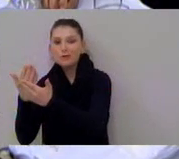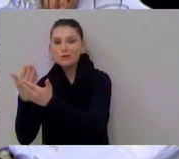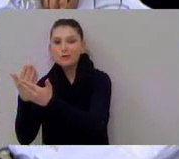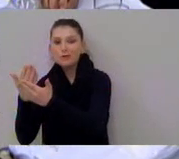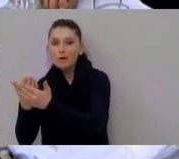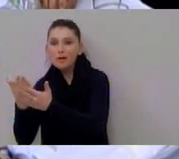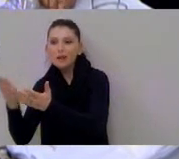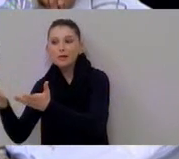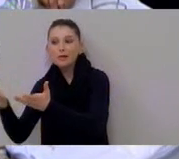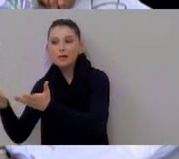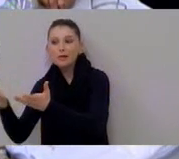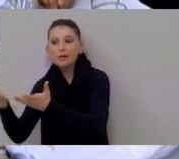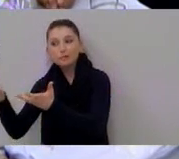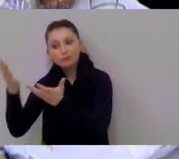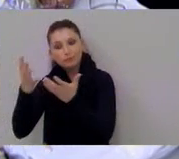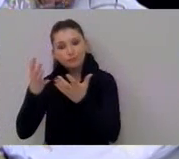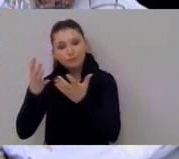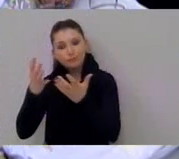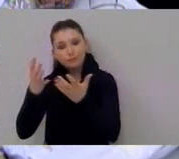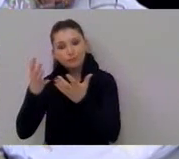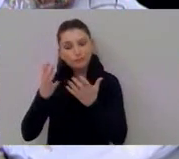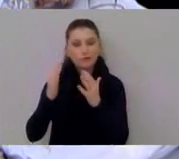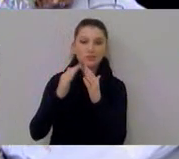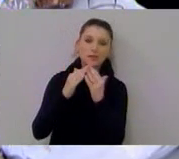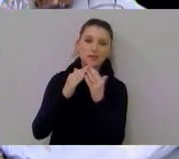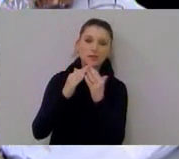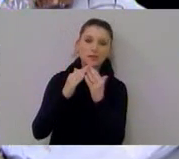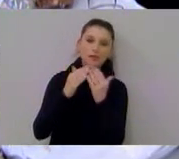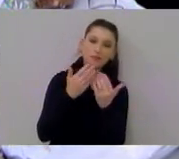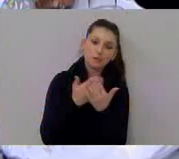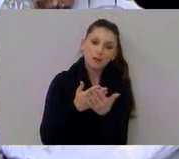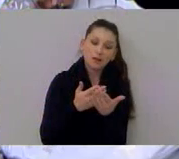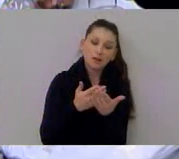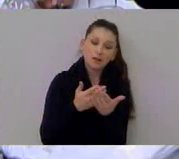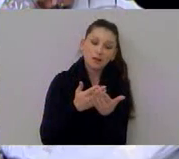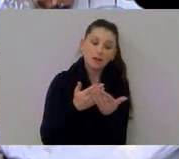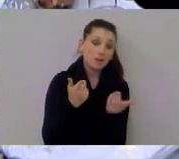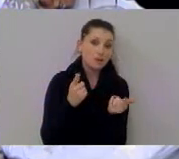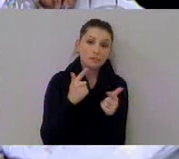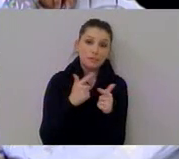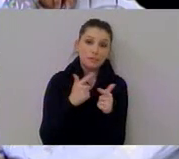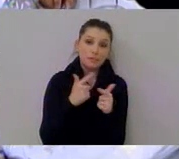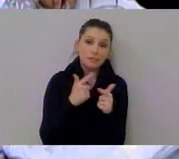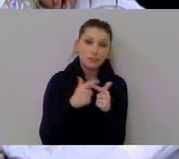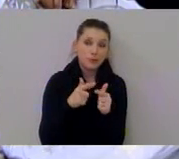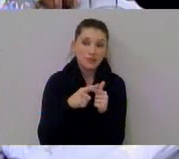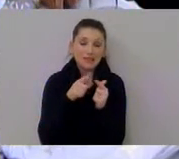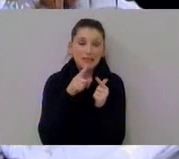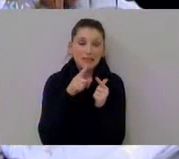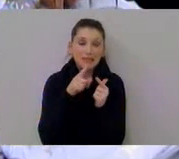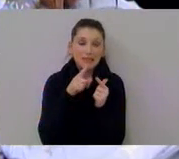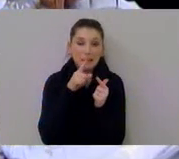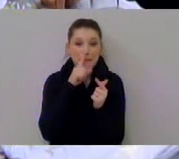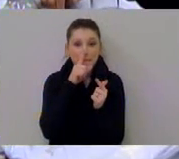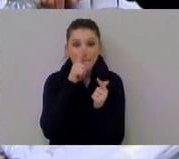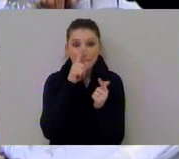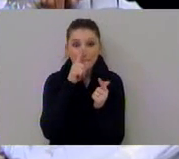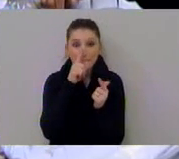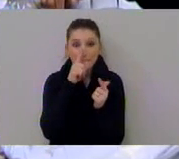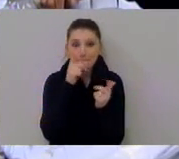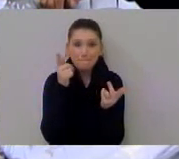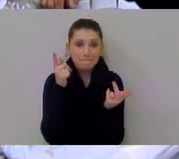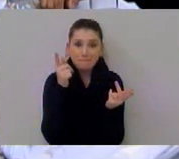maus elementos nas estradas. Os nossos